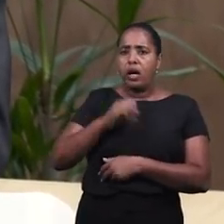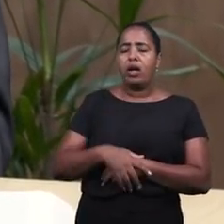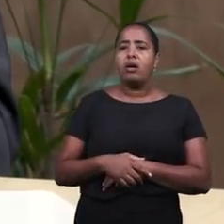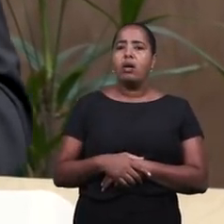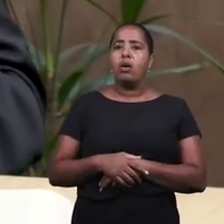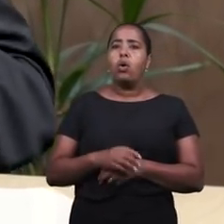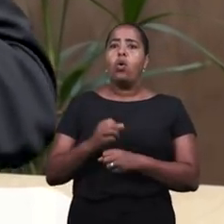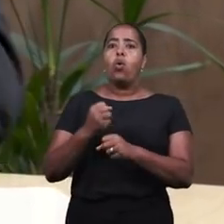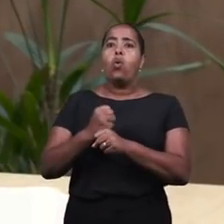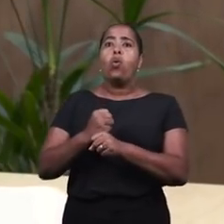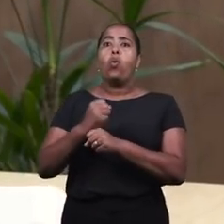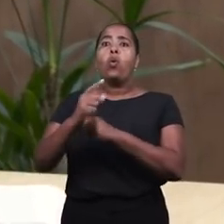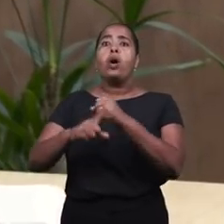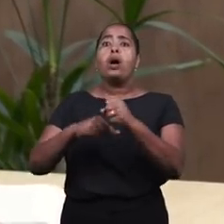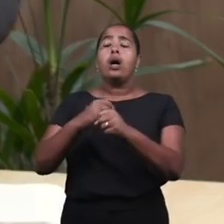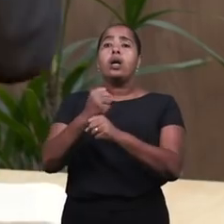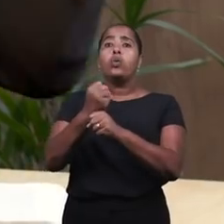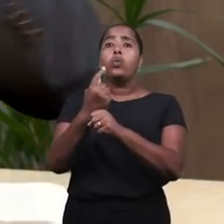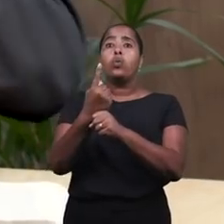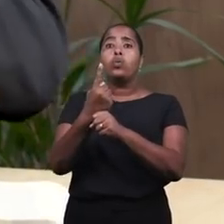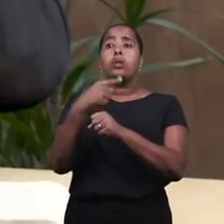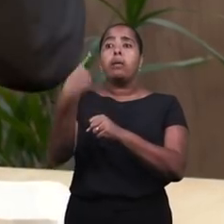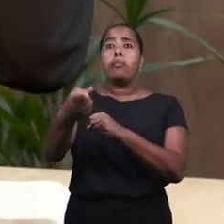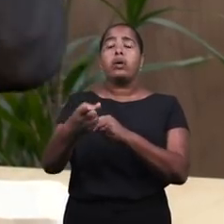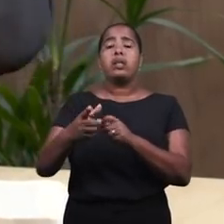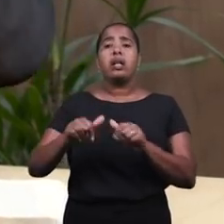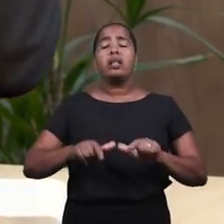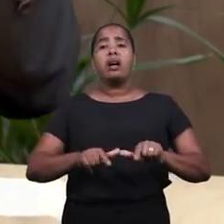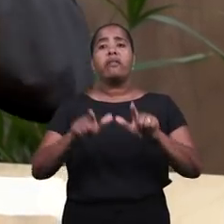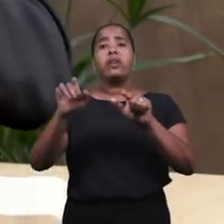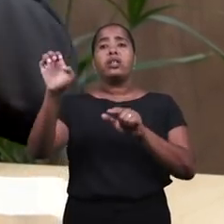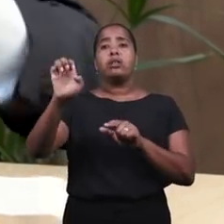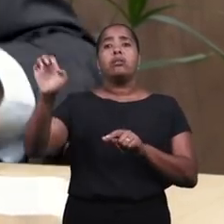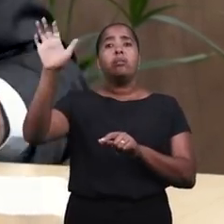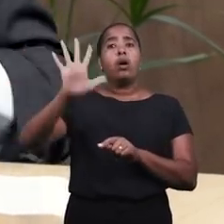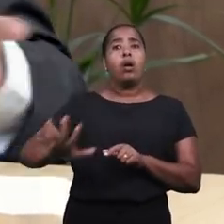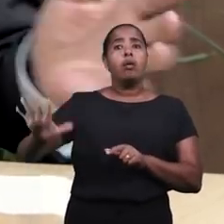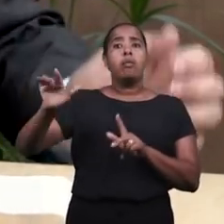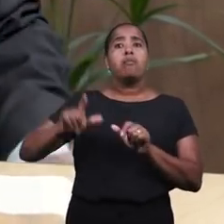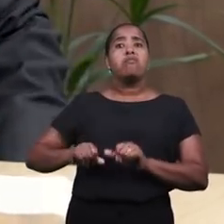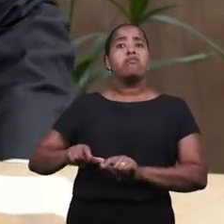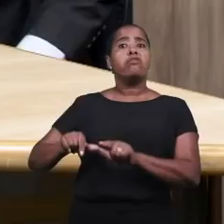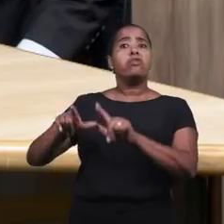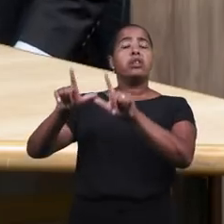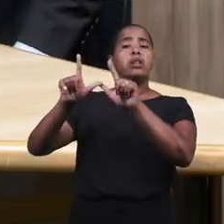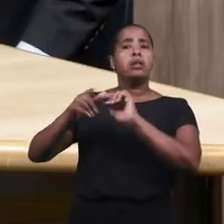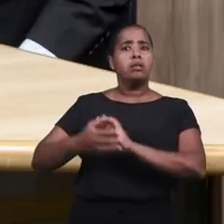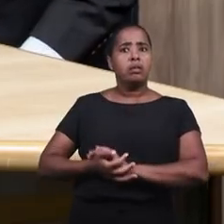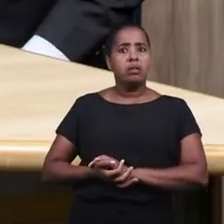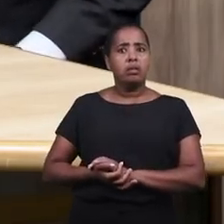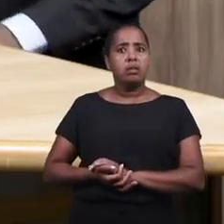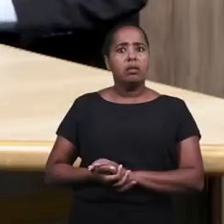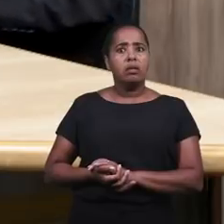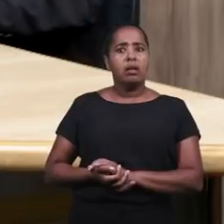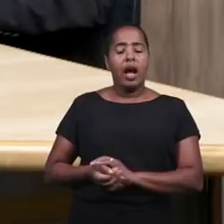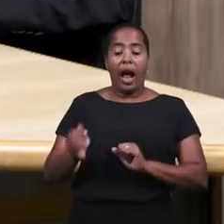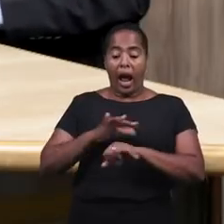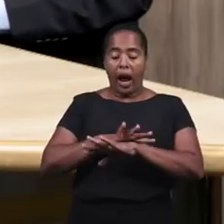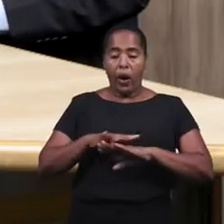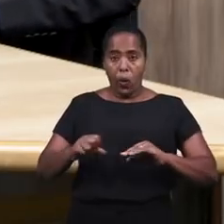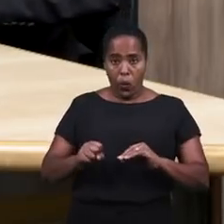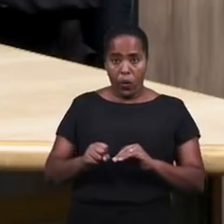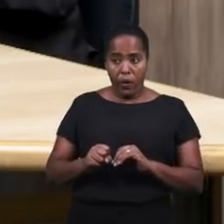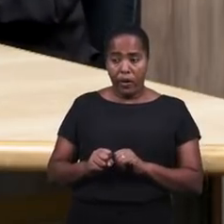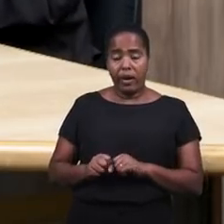1 ano depois ela estava viajando pela Europa, rodando na Europa, junto com os filhos, aquela coisa. Sem sentir nada, morreu com 100 anos. 20 anos depois. Então,